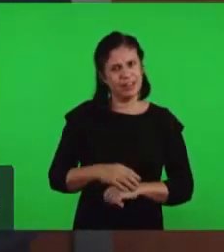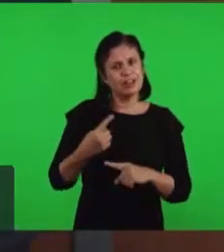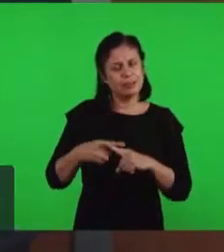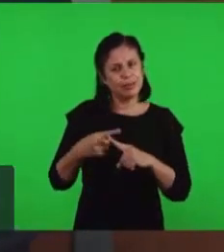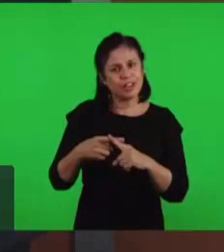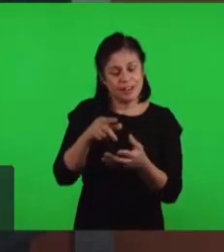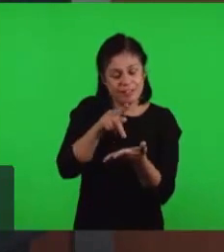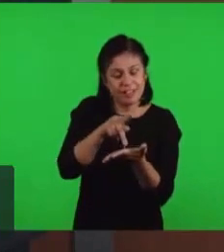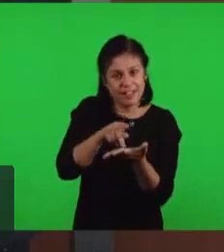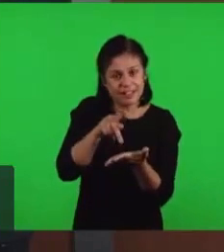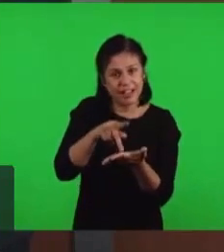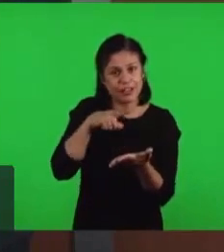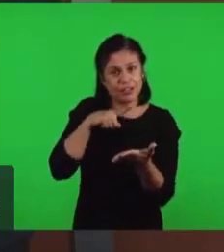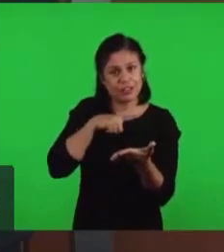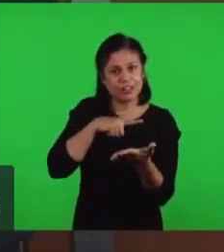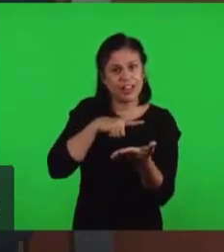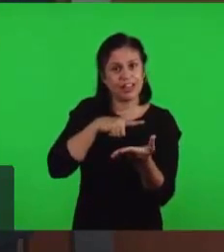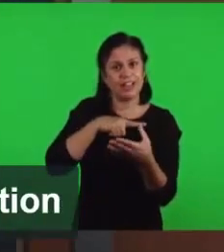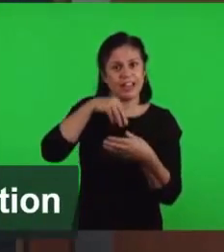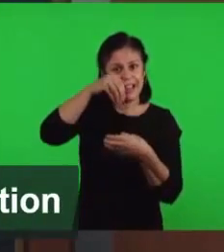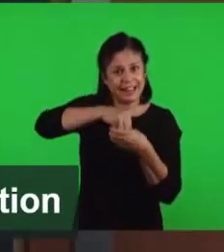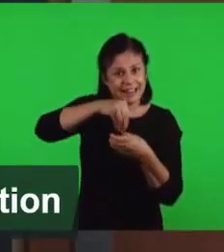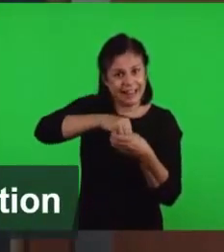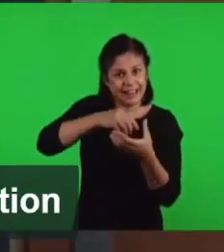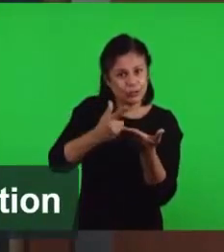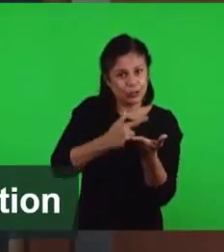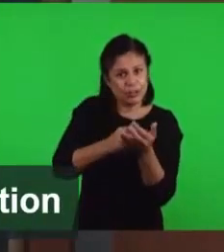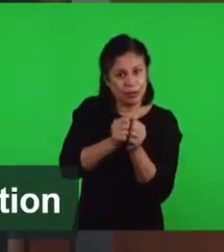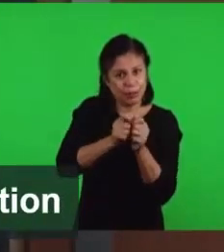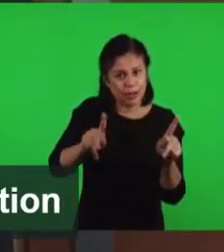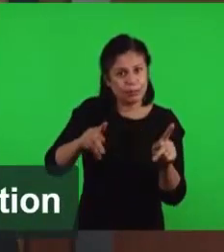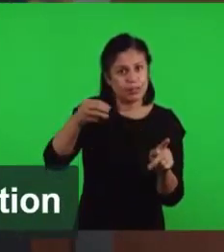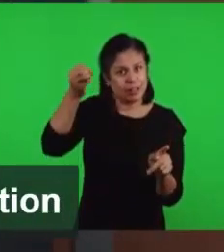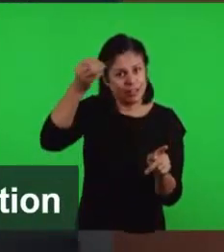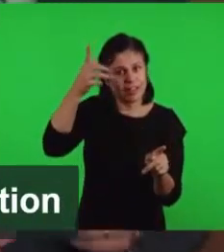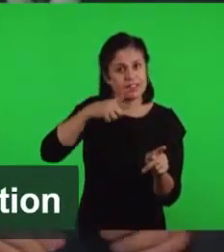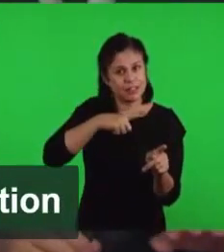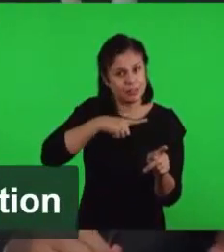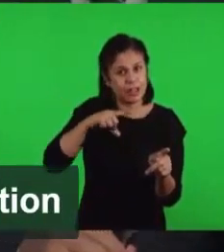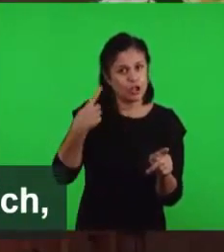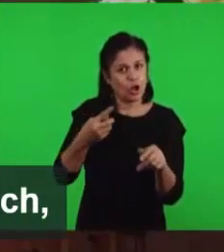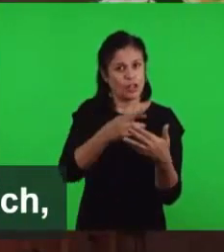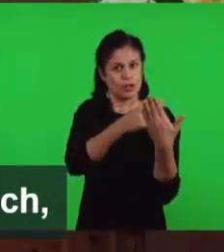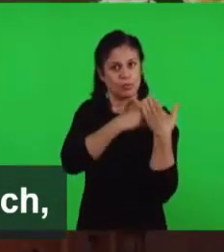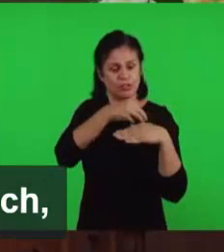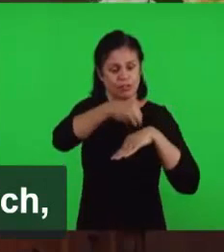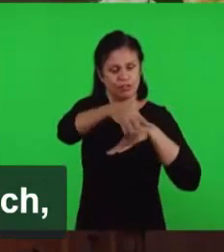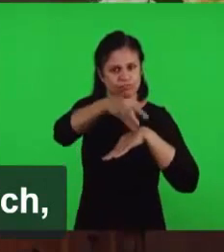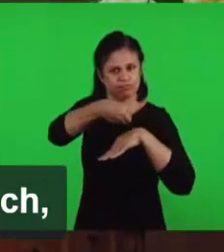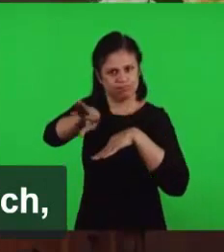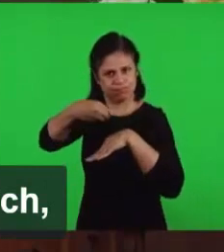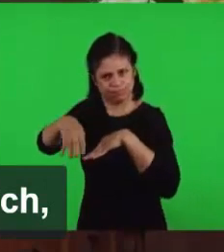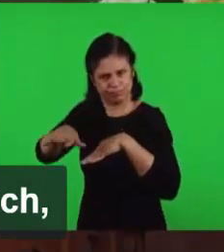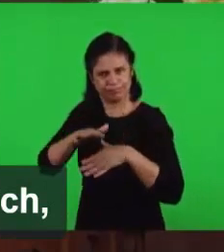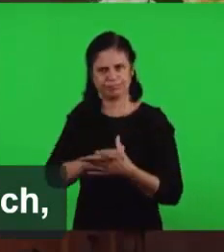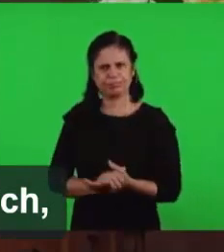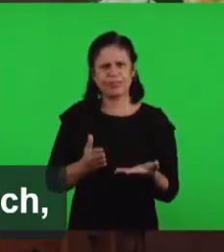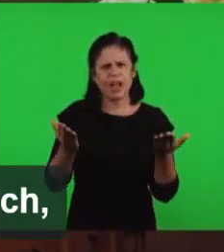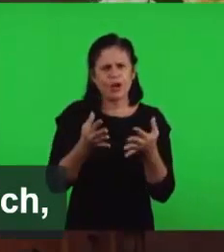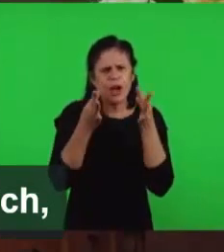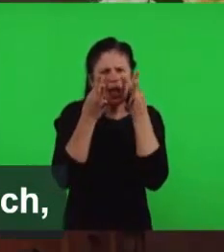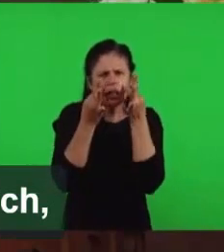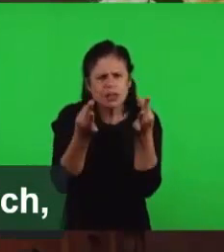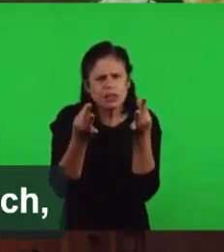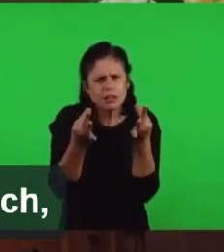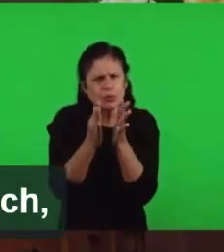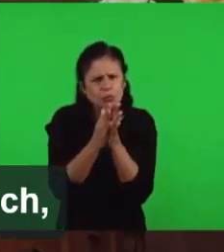verdades contidas nas revelações do livro de Apocalipse agora eu quero chamar atenção dos irmãos Para a nossa